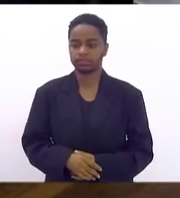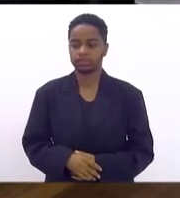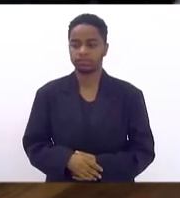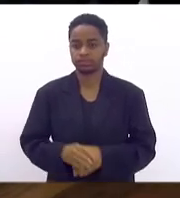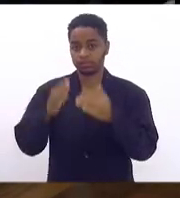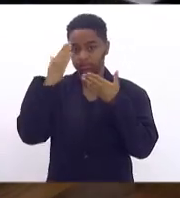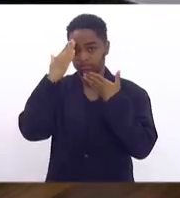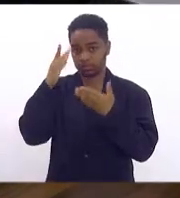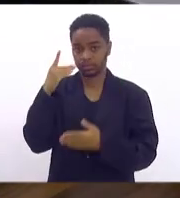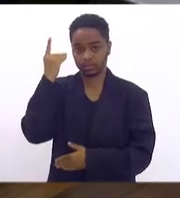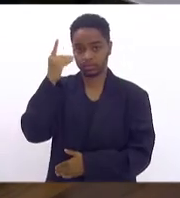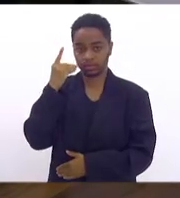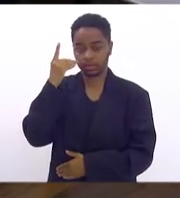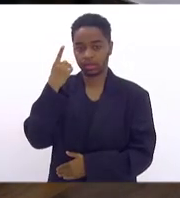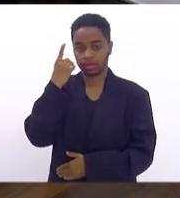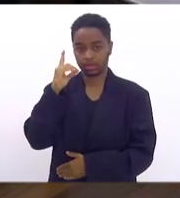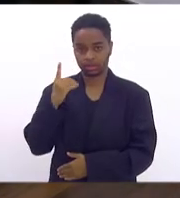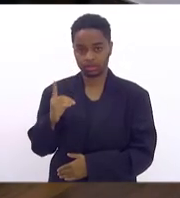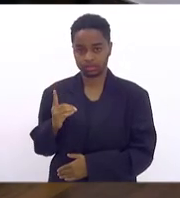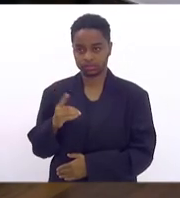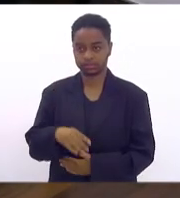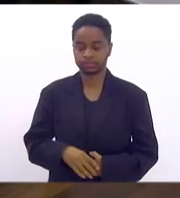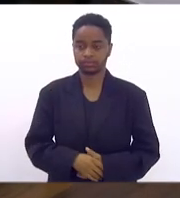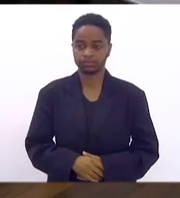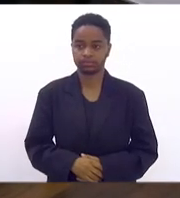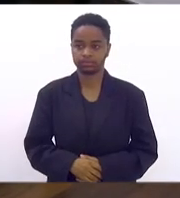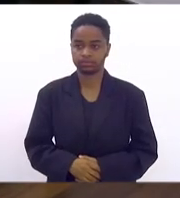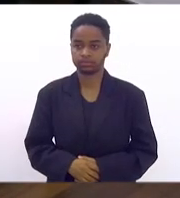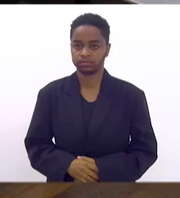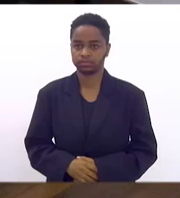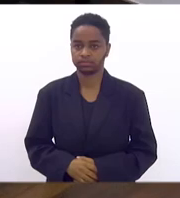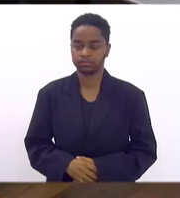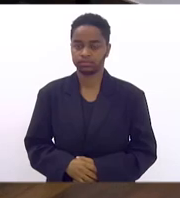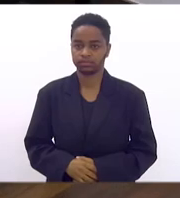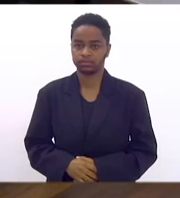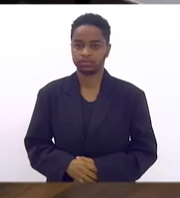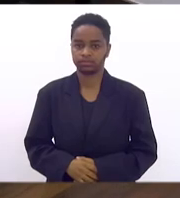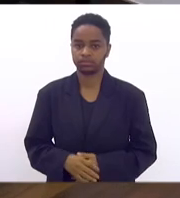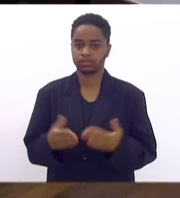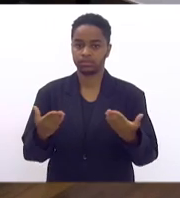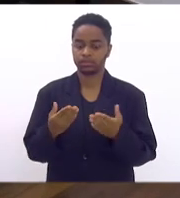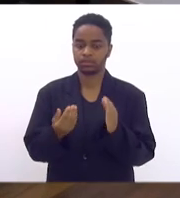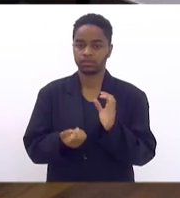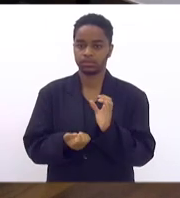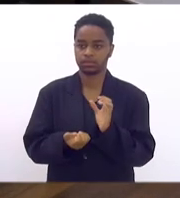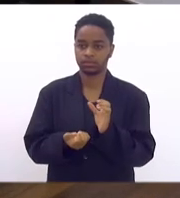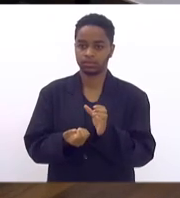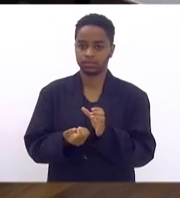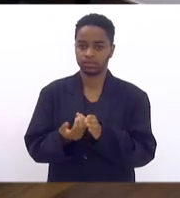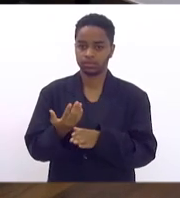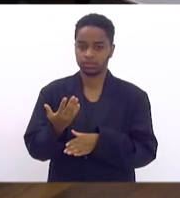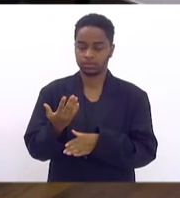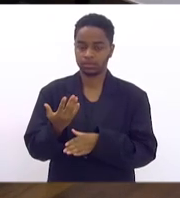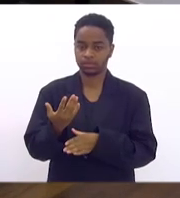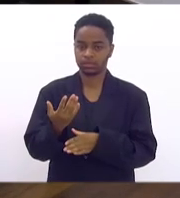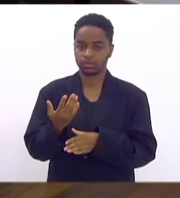Muito obrigada, deputada Dani Balbi. Para estabelecer aqui uma cronologia,